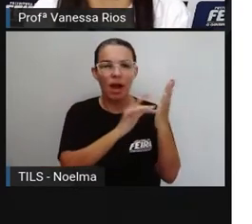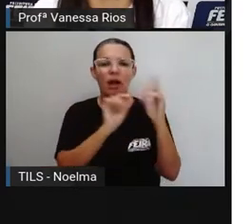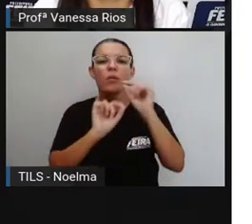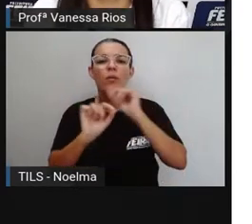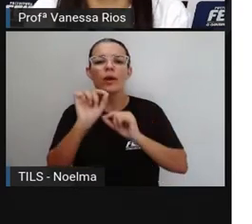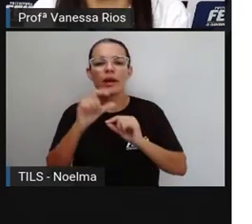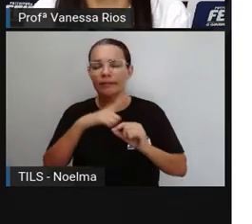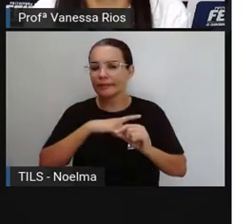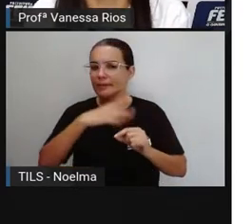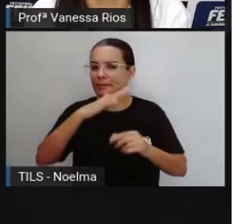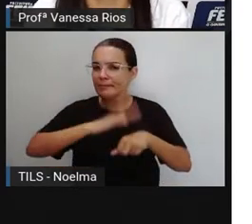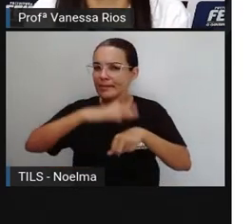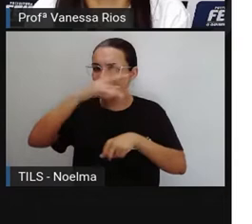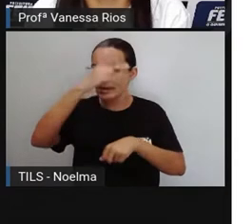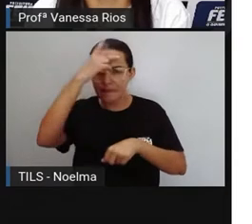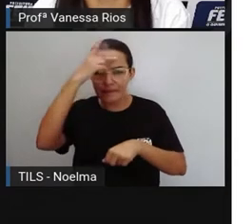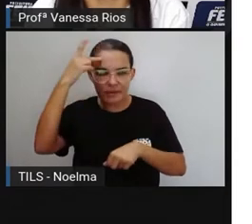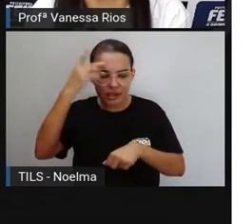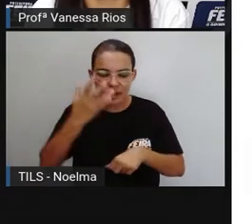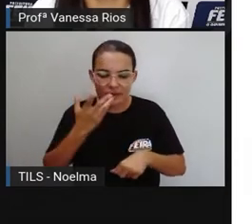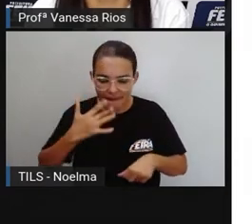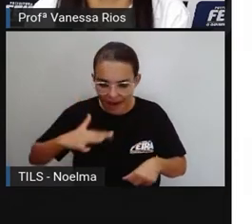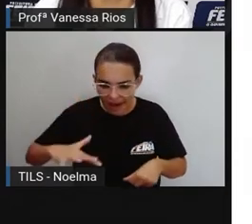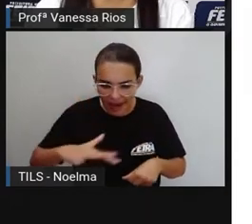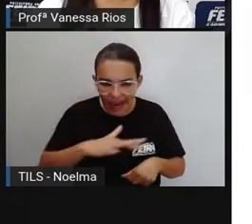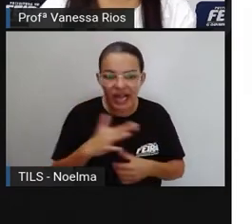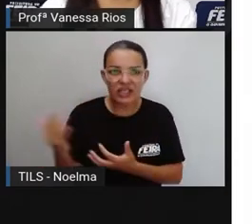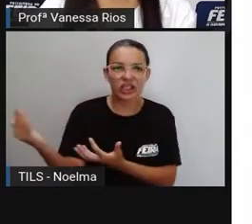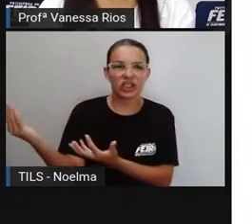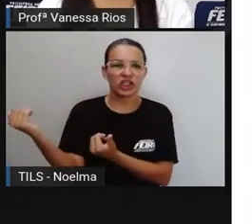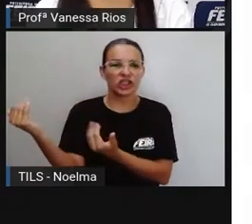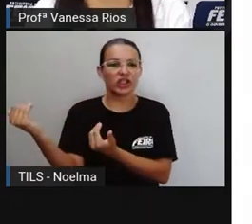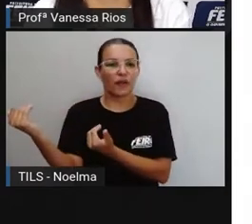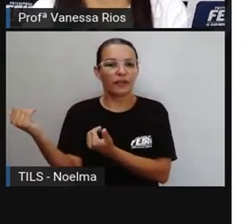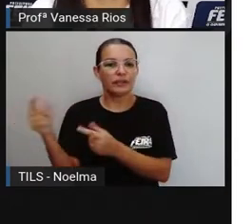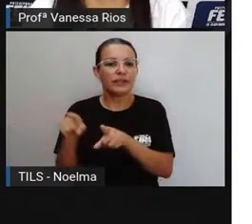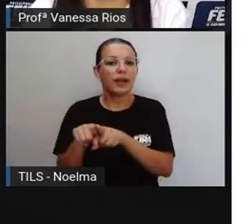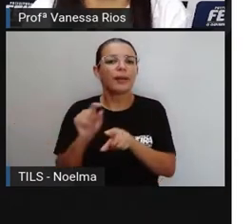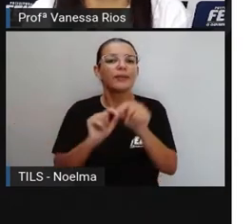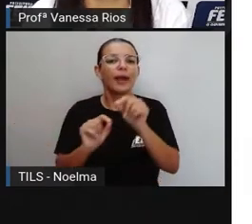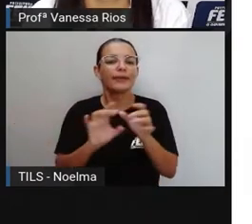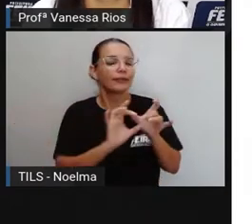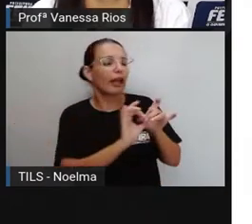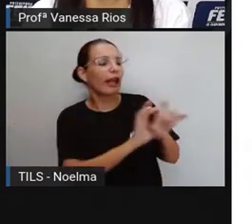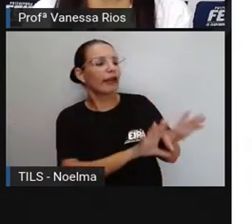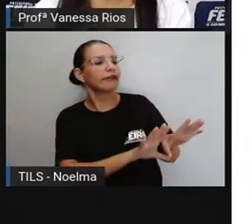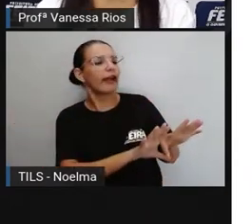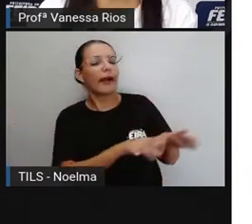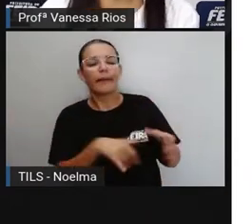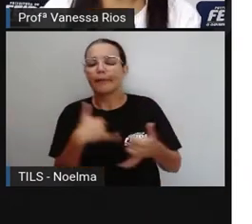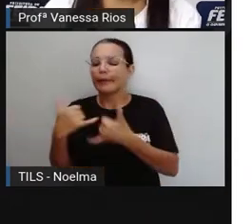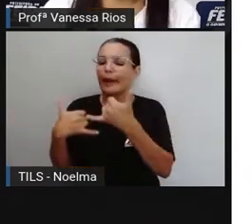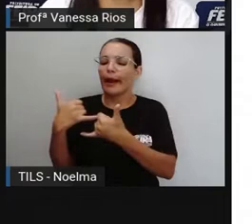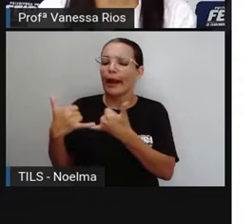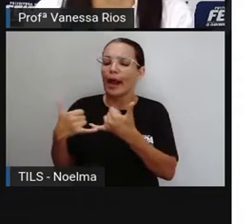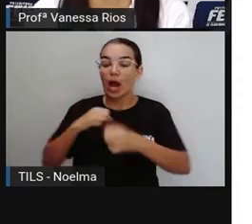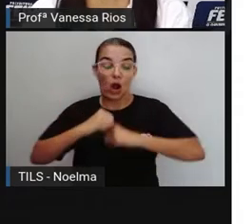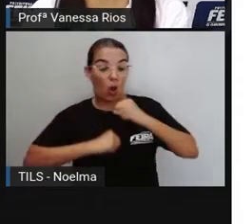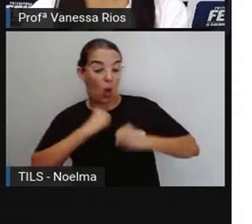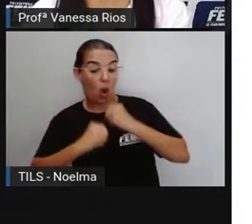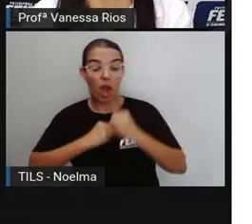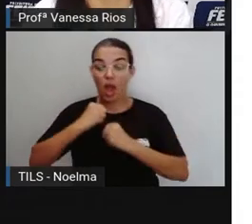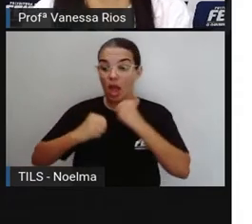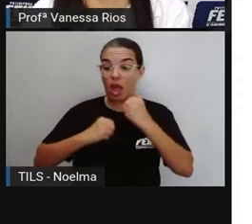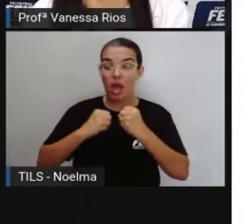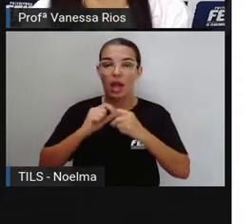vez mais, principalmente crianças e jovens, deixarem, por exemplo, de brincar, deixarem de correr,